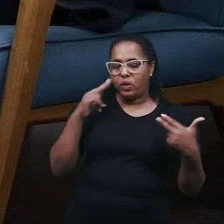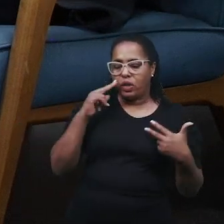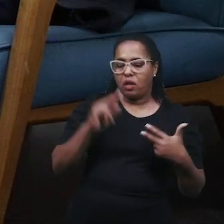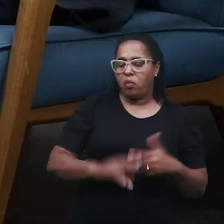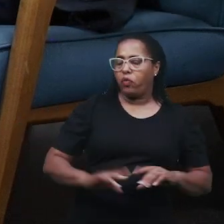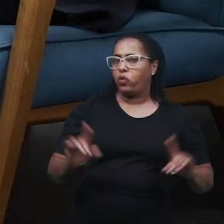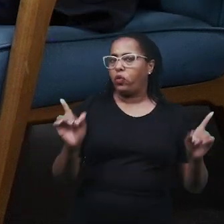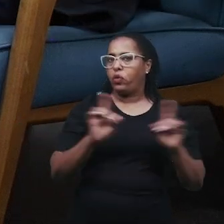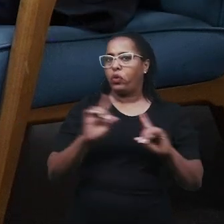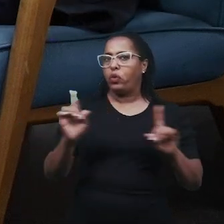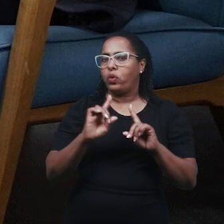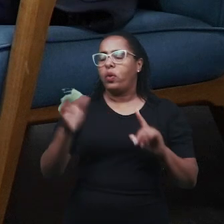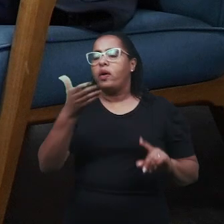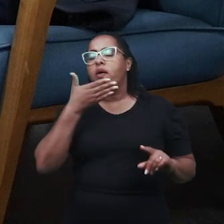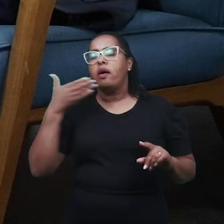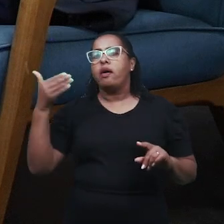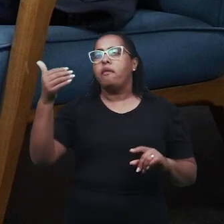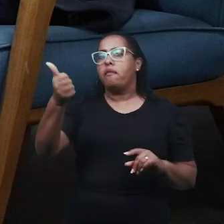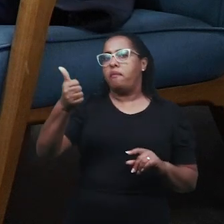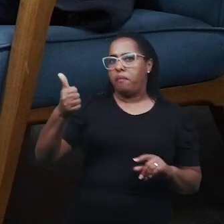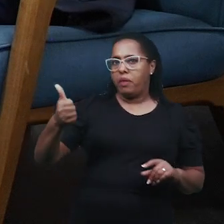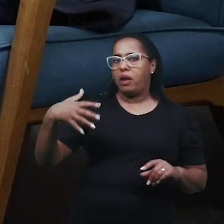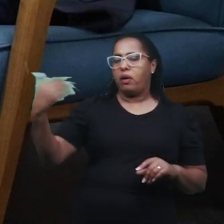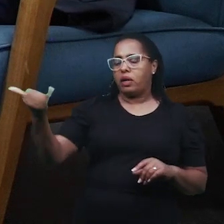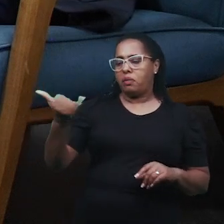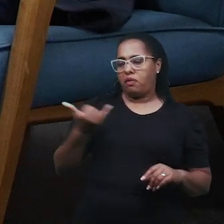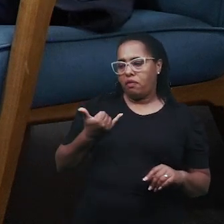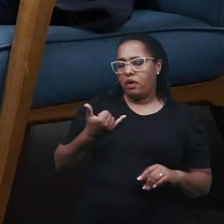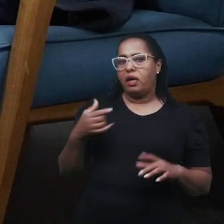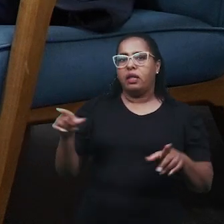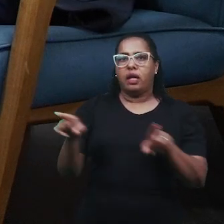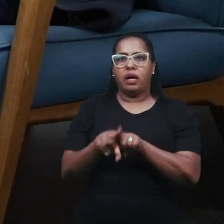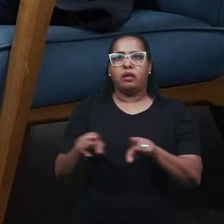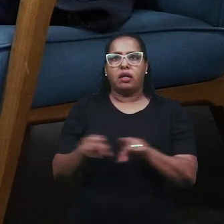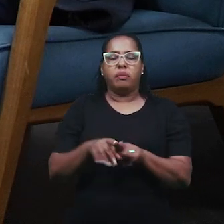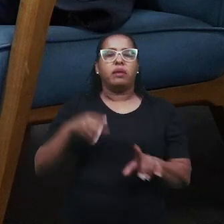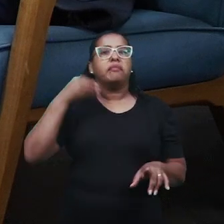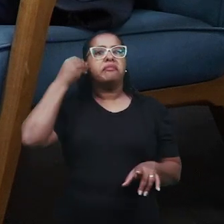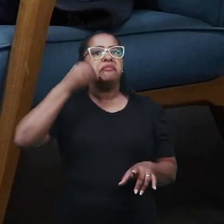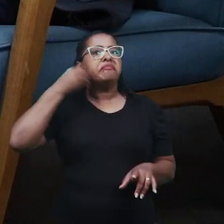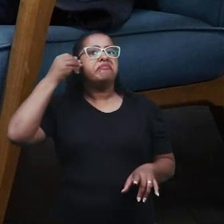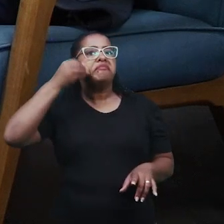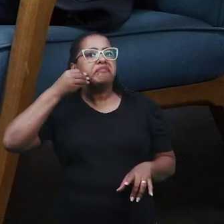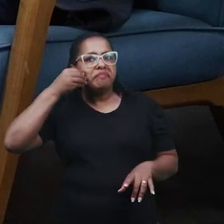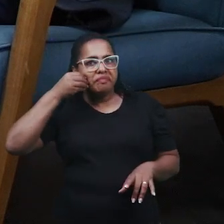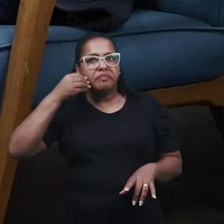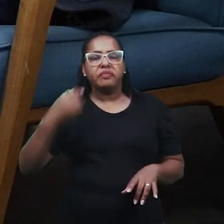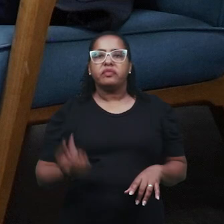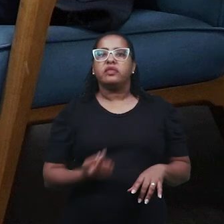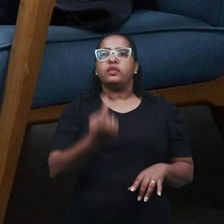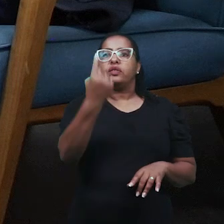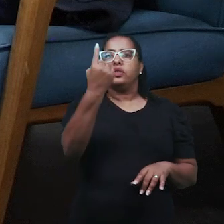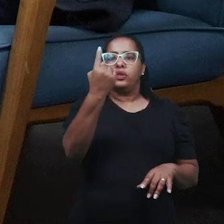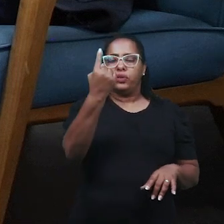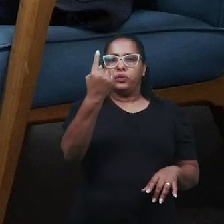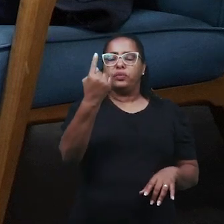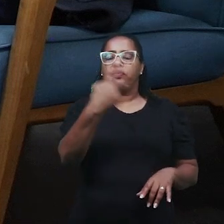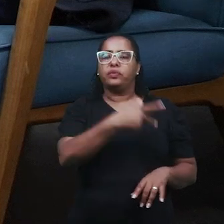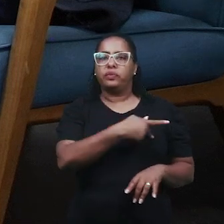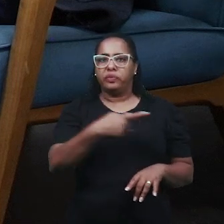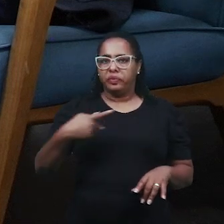vendo é muito maior do que aquilo que me contaram, e também essa foi uma experiência que um dos nossos irmãos